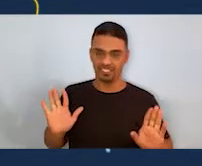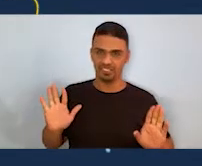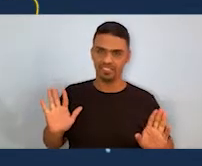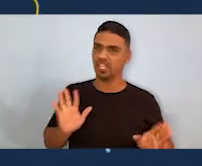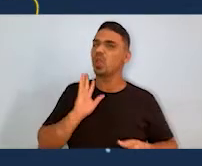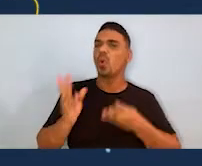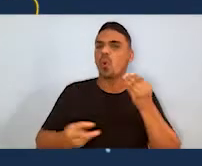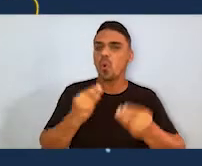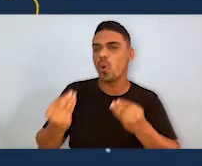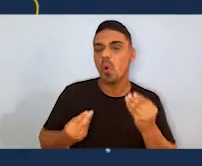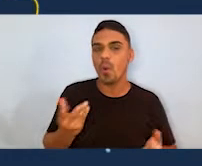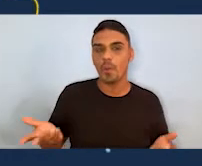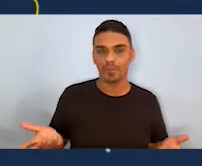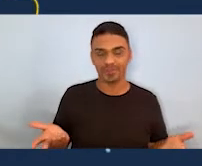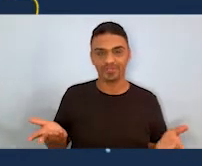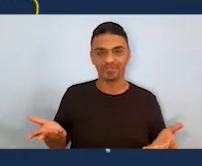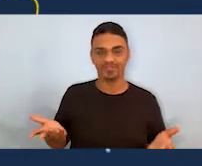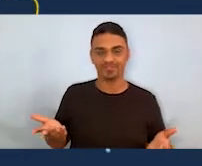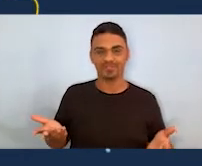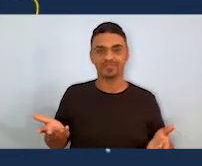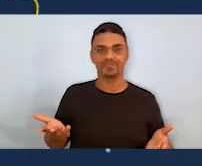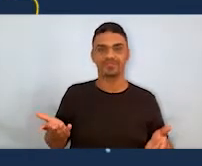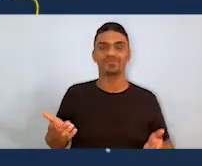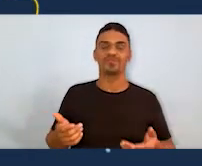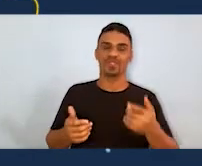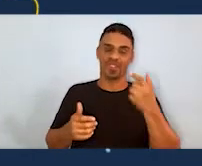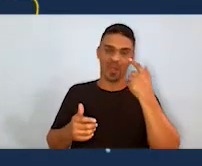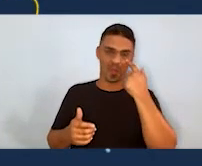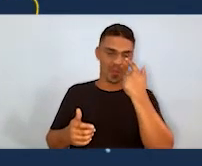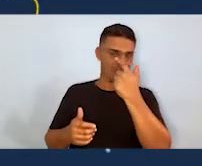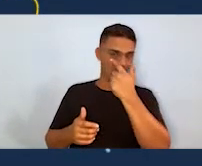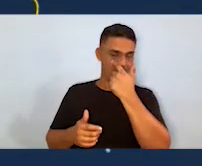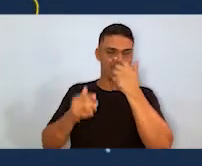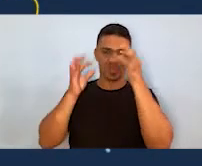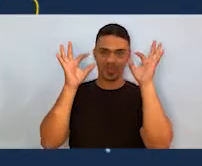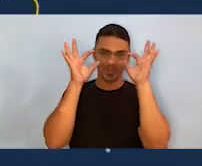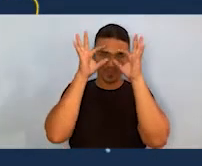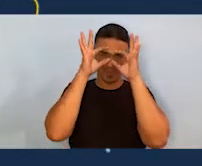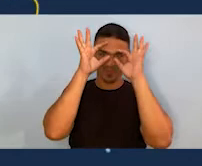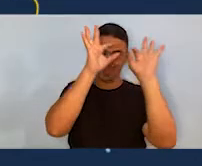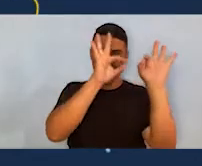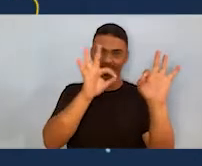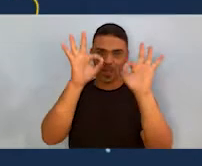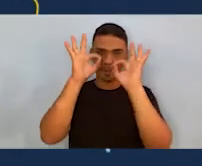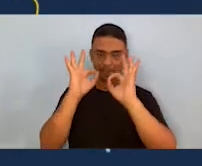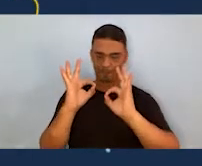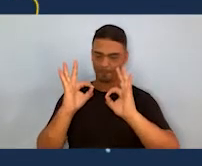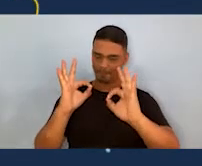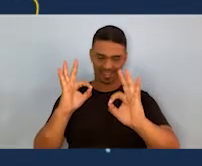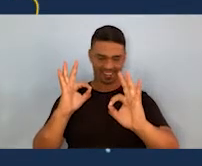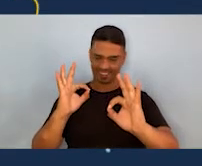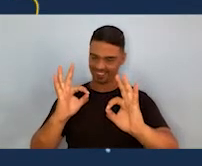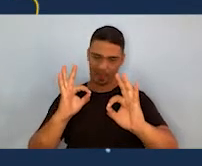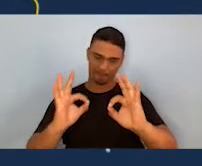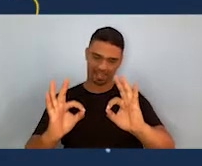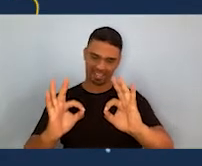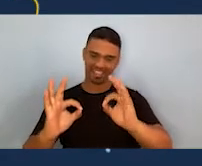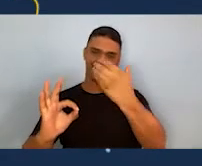gente vai fazer? A gente vai pegar aqui e vai botar um olhinho na maçã. Vou fazer uma maçã com um